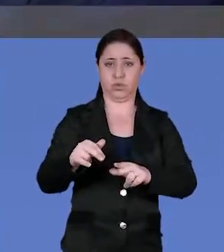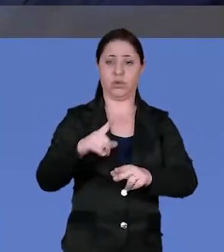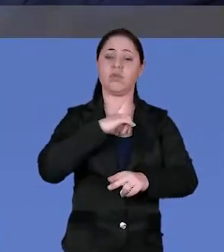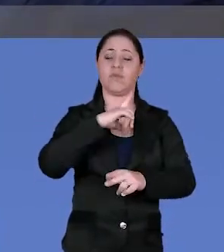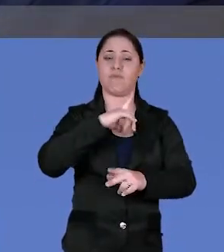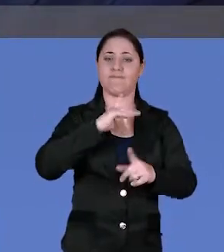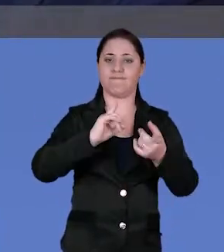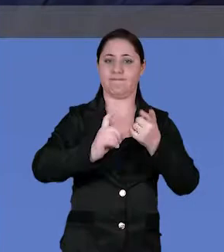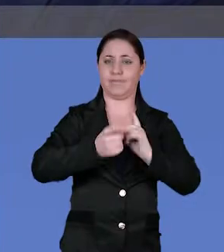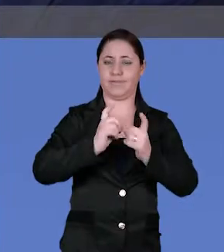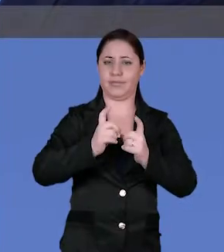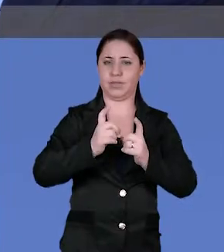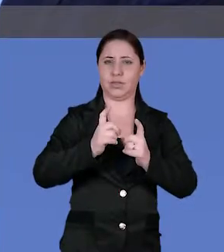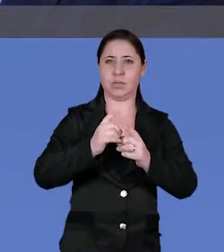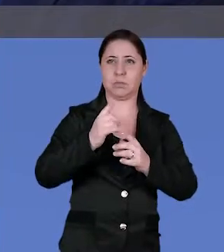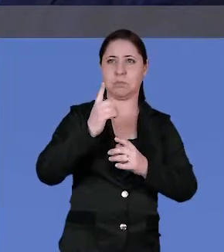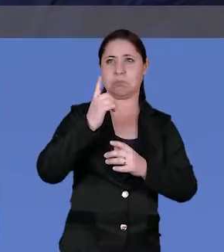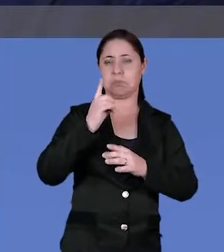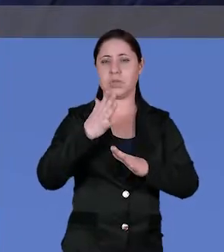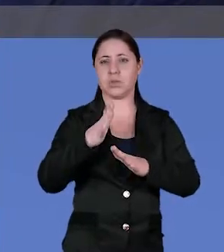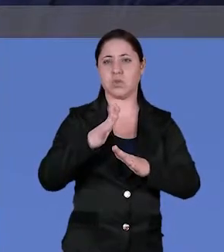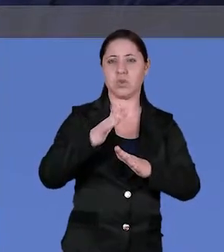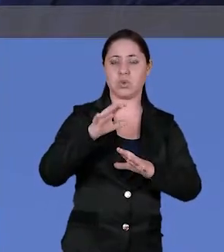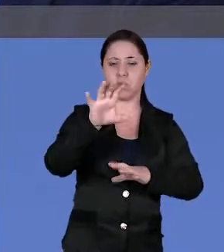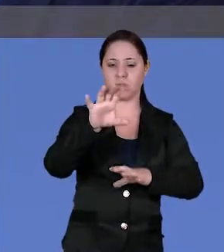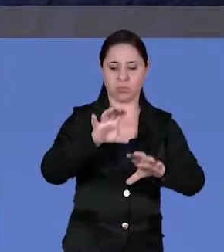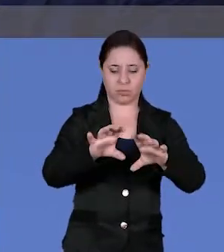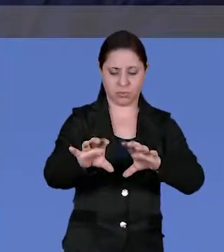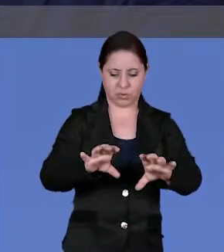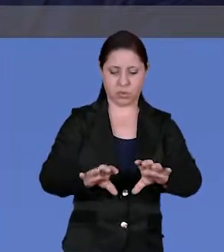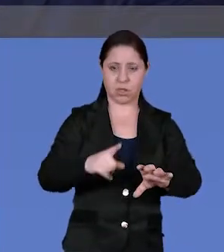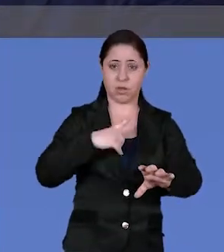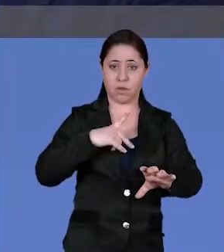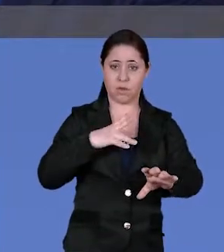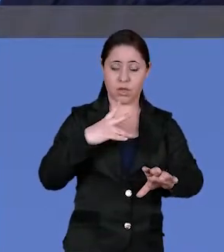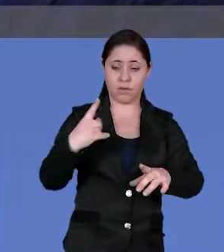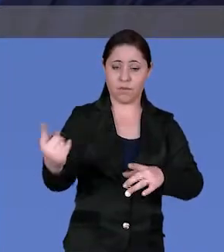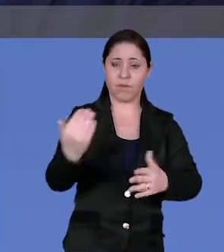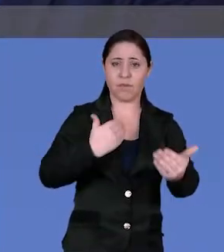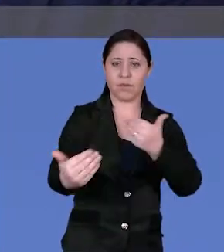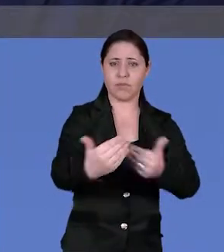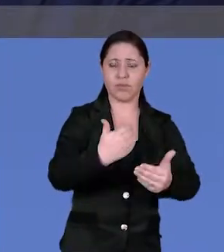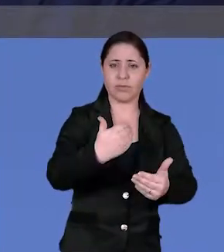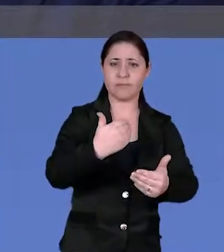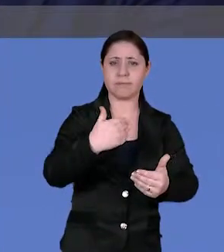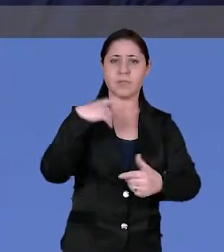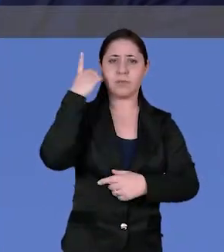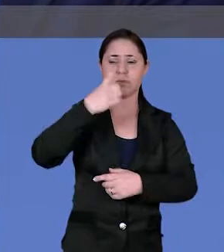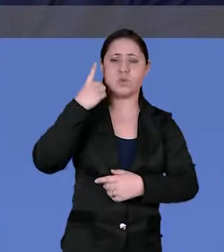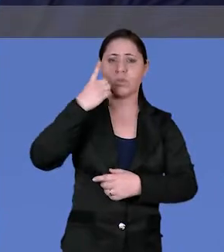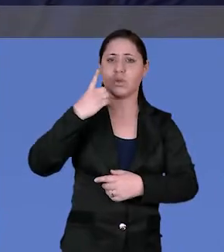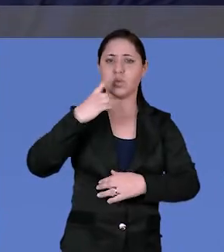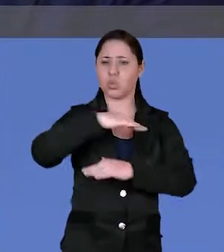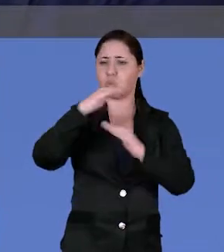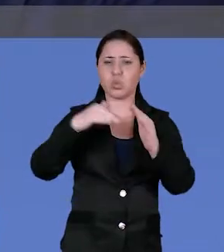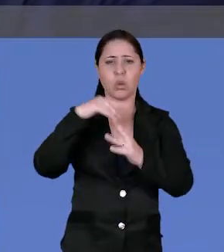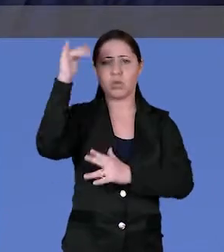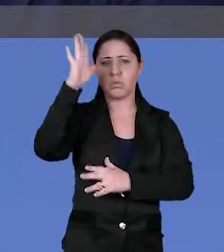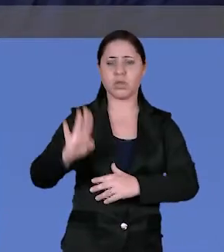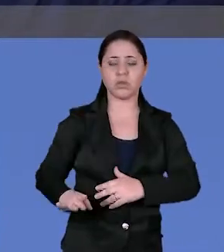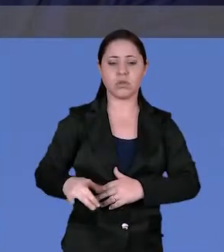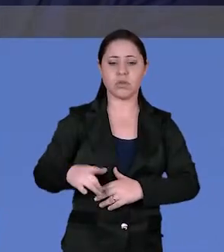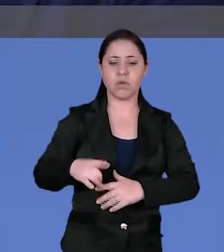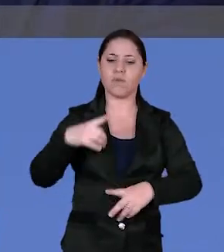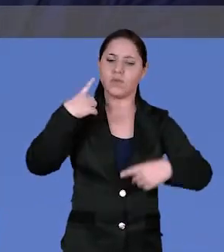diferenciado. Então, a gente tem uma reunião nossa a nível regional, que a gente acaba vindo parlamentares de